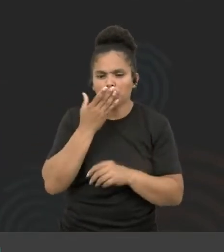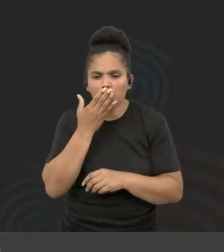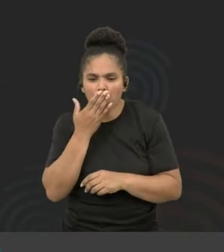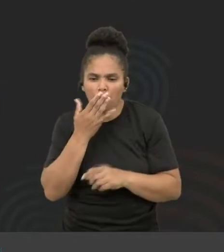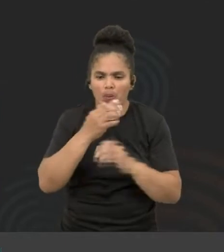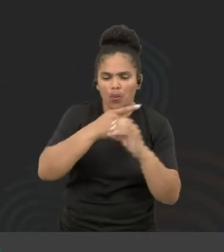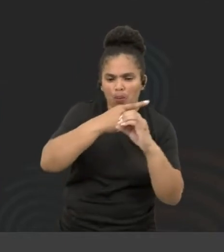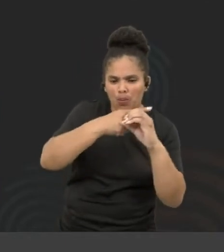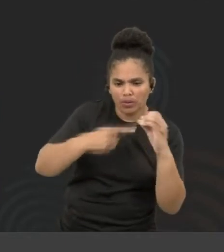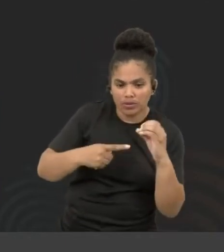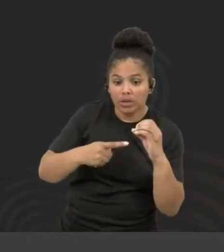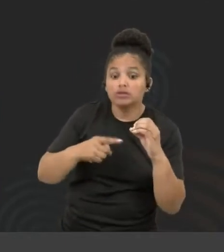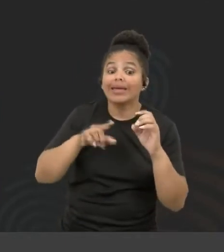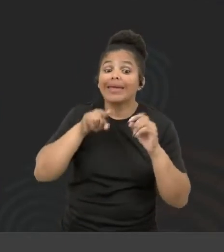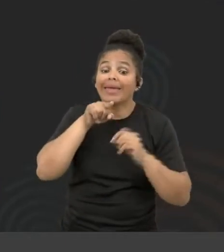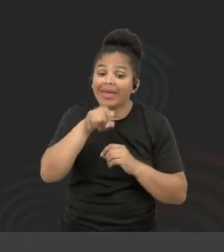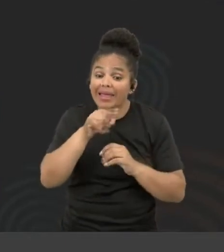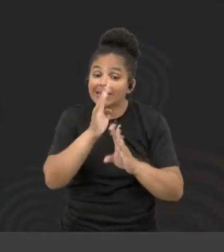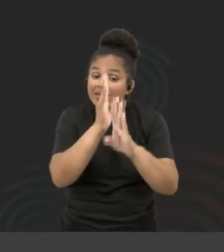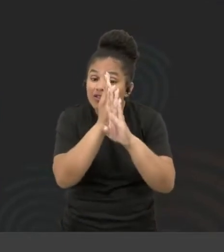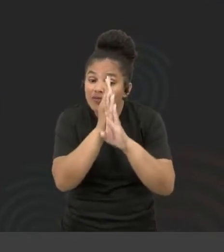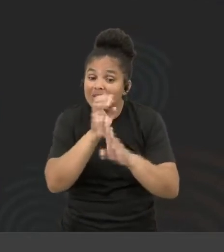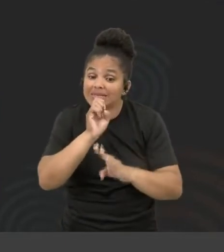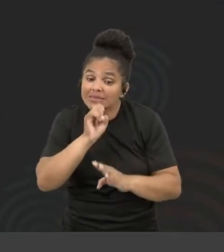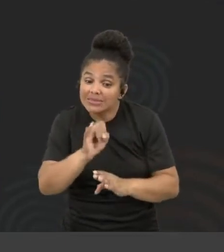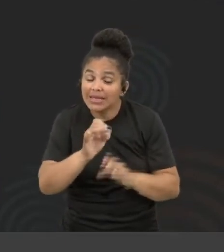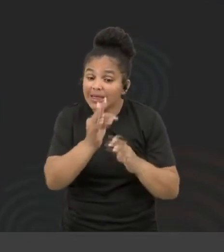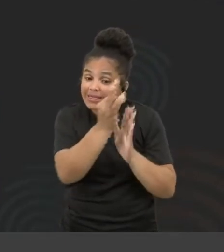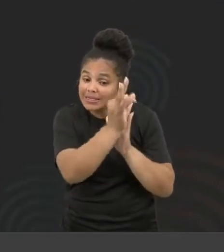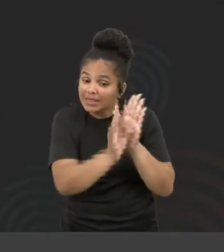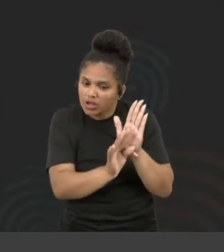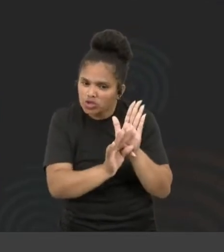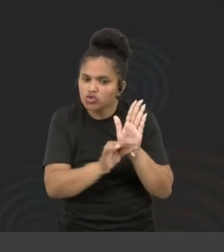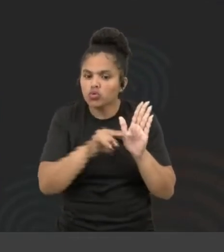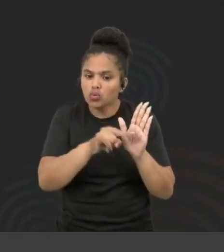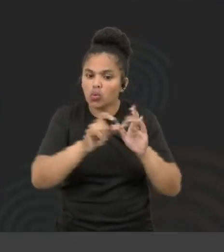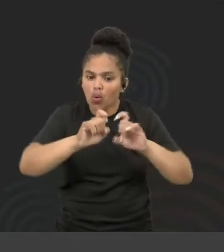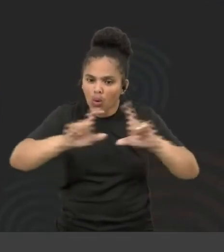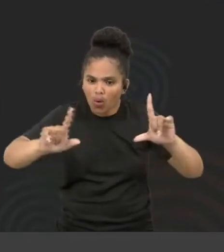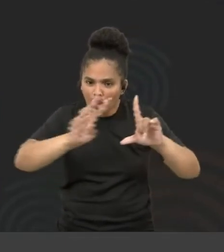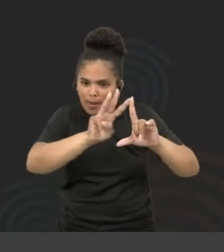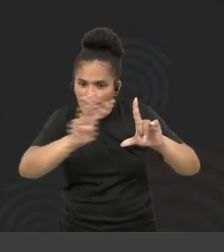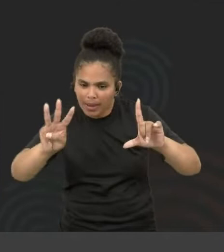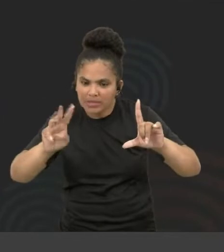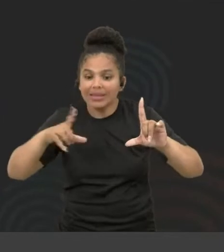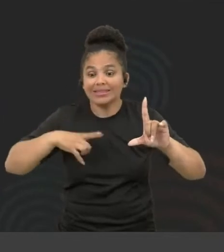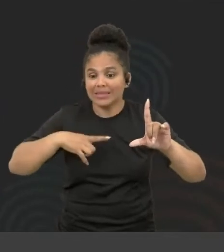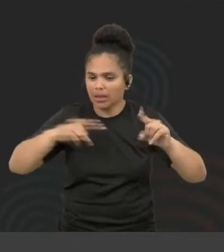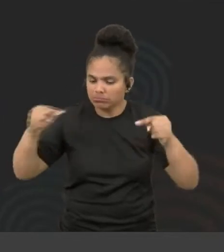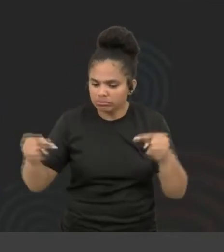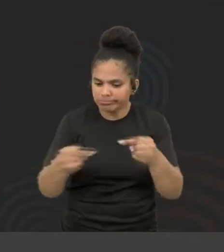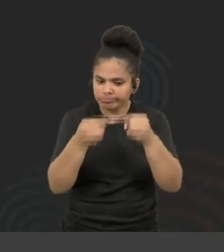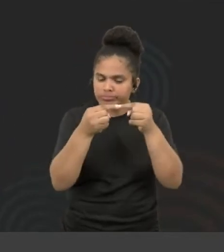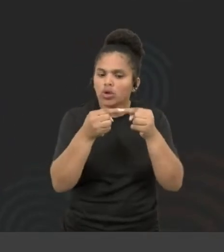verifica se o texto que tem na sua página, ela está em conformidade com as diretrizes de acessibilidade com relação à cor